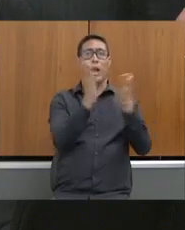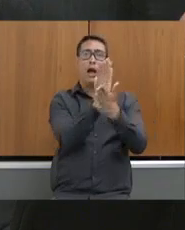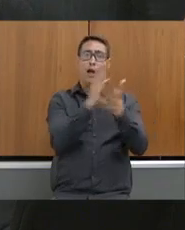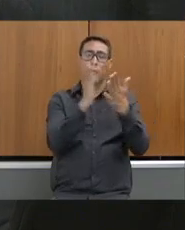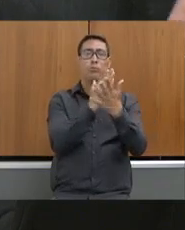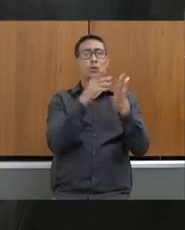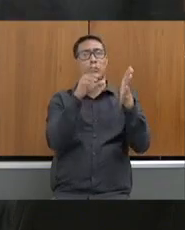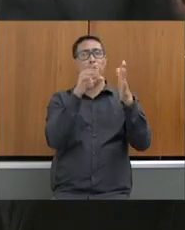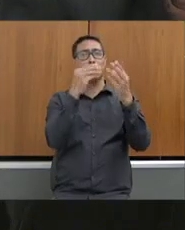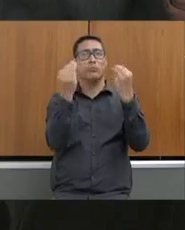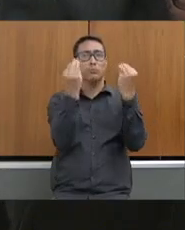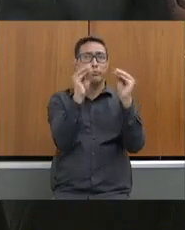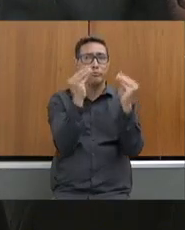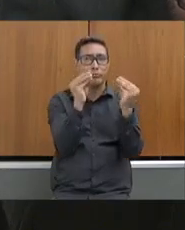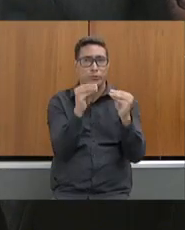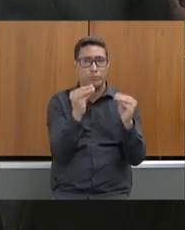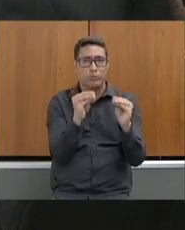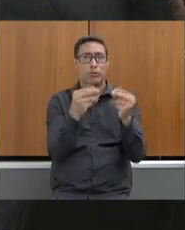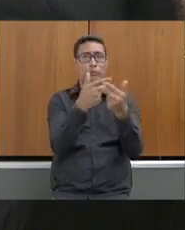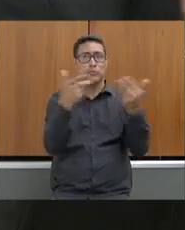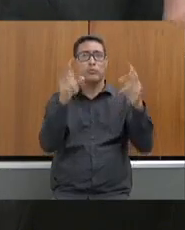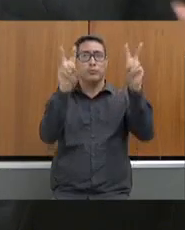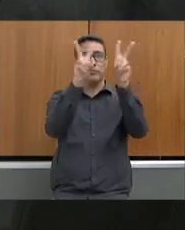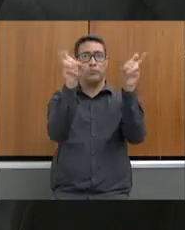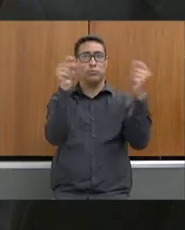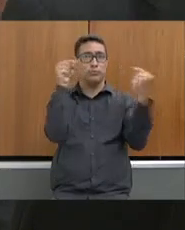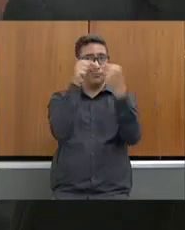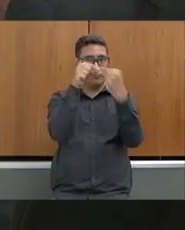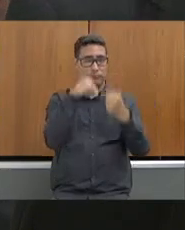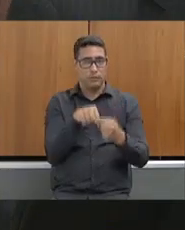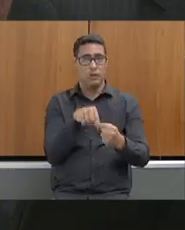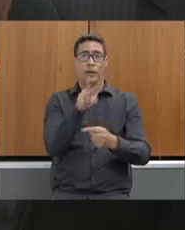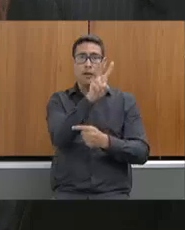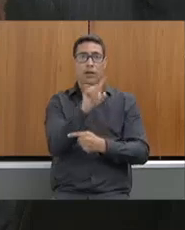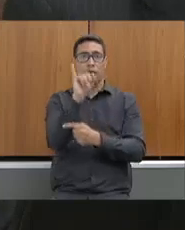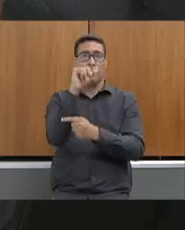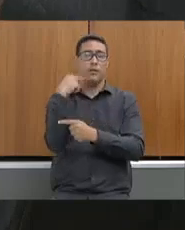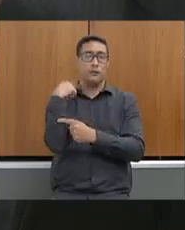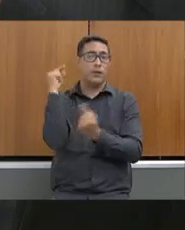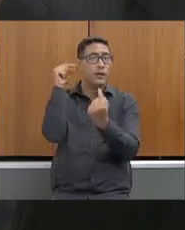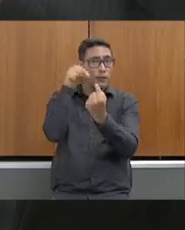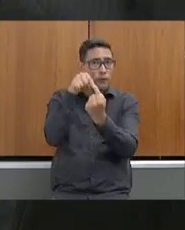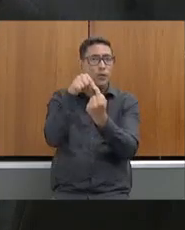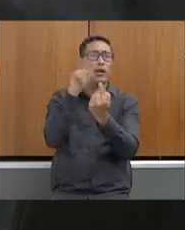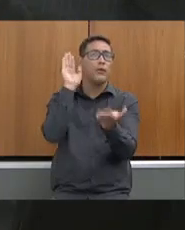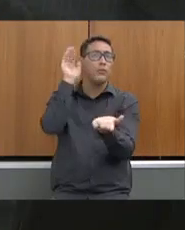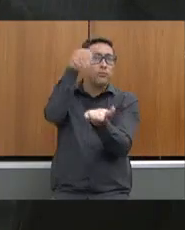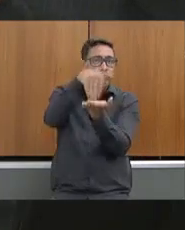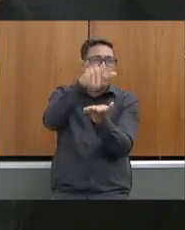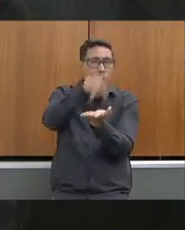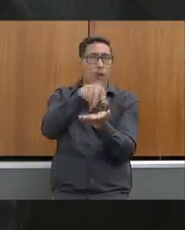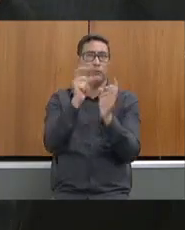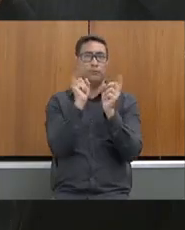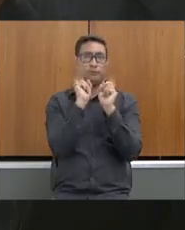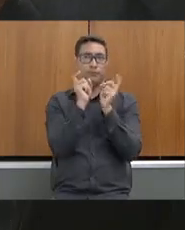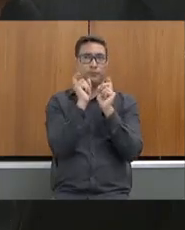recomendações referentes ao tema abordado, que serão deliberados ao final desta reunião.